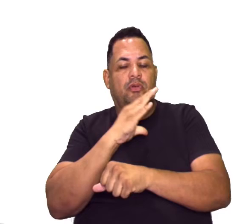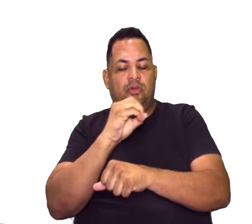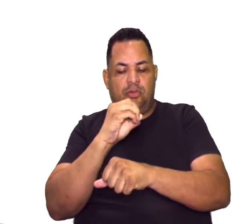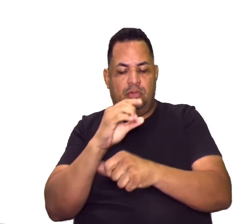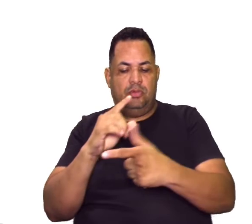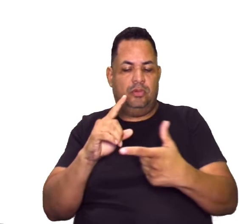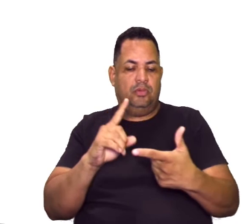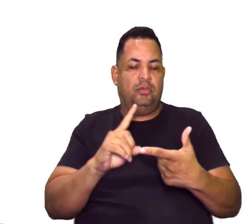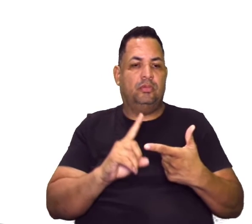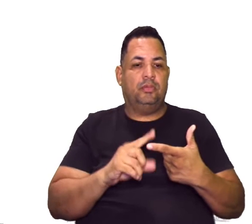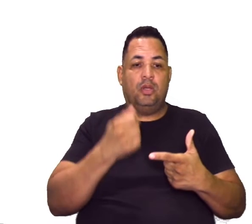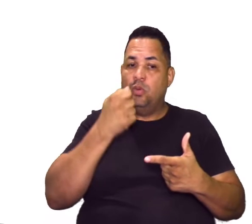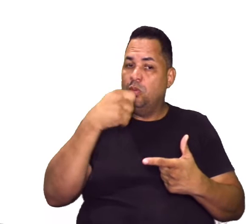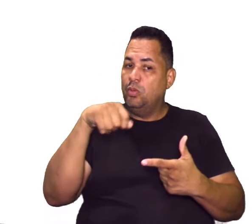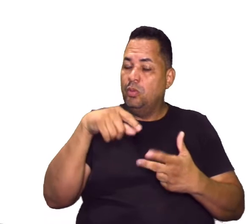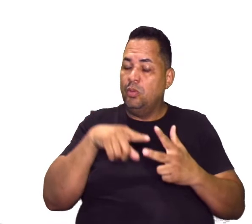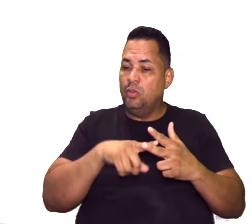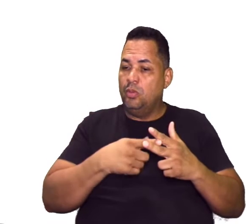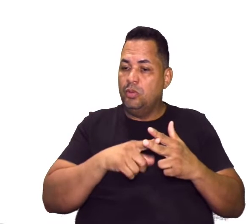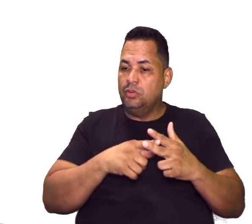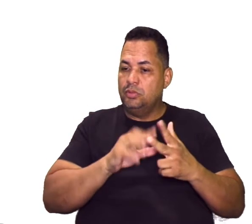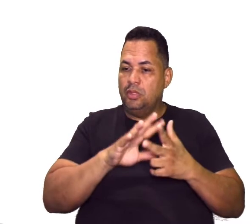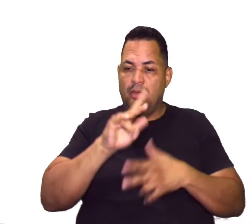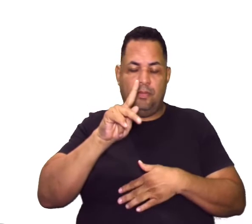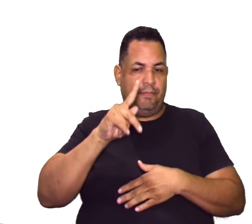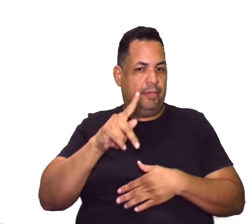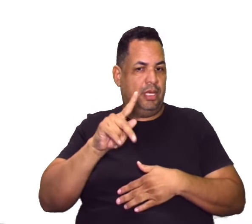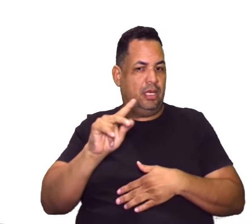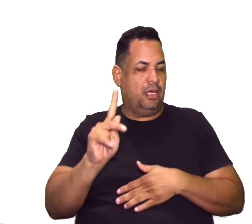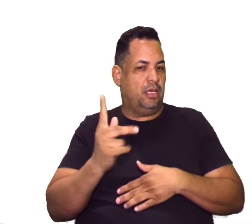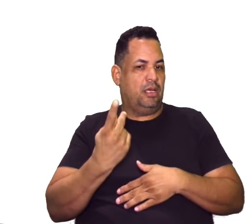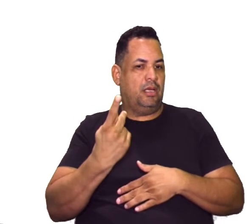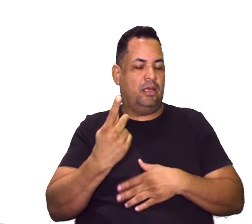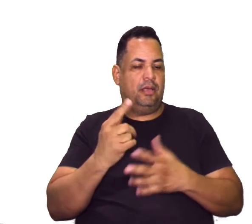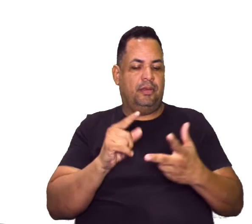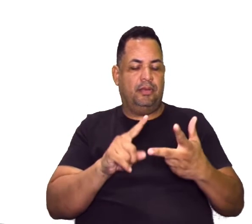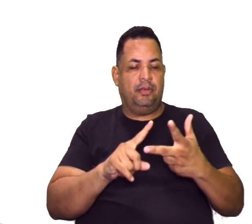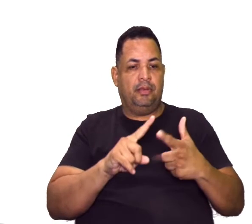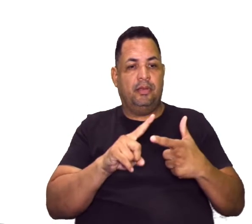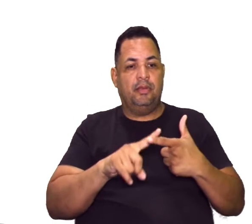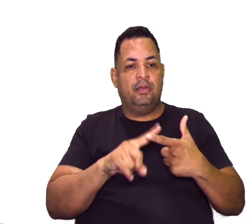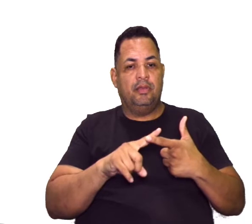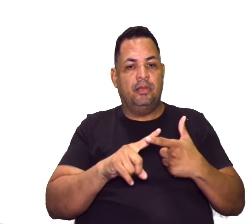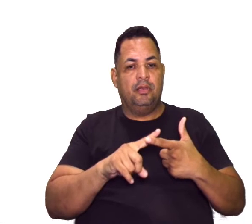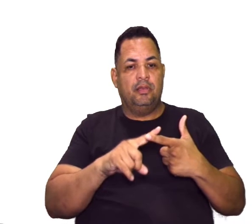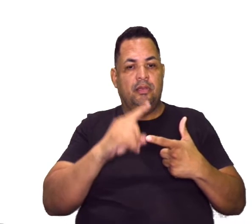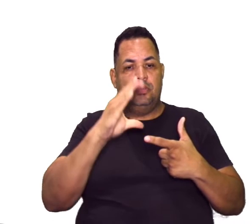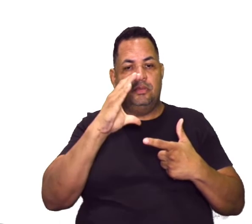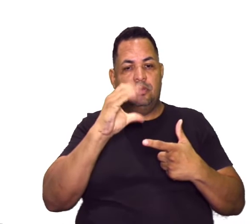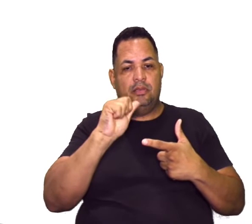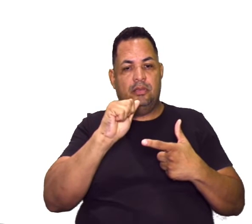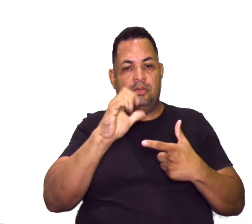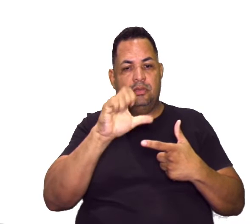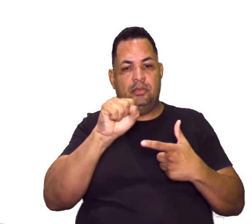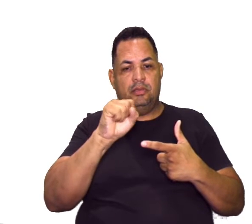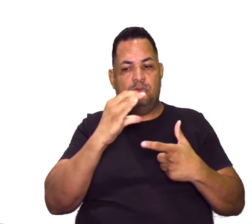mas é para corrigir o pH, para não deixar tanto ácido. Será que você vai colocar? Sulfato de cálcio,